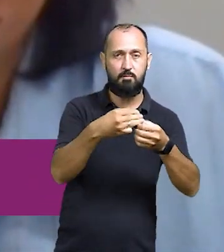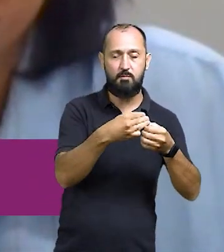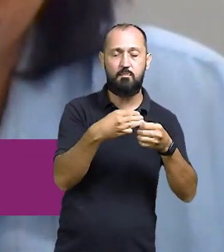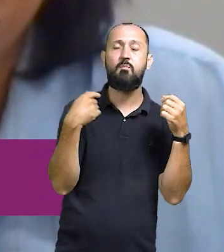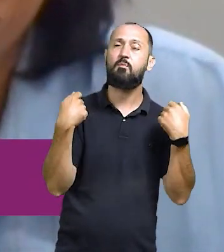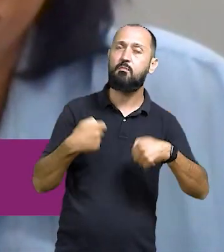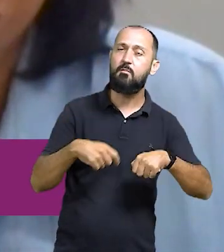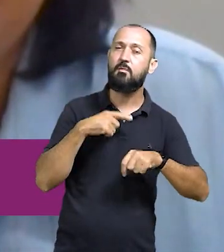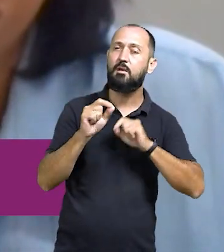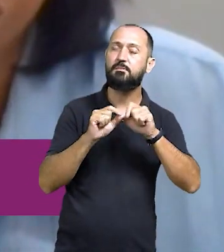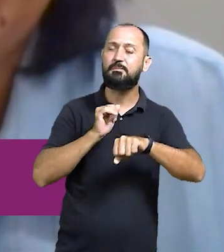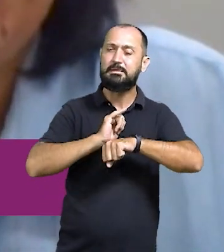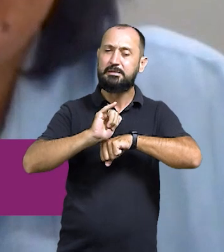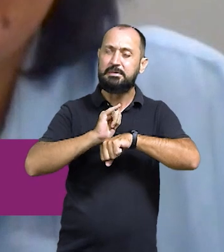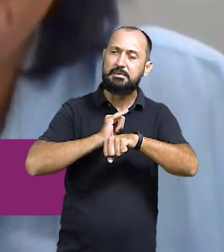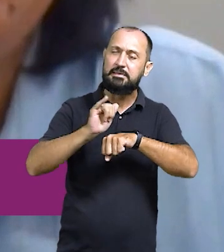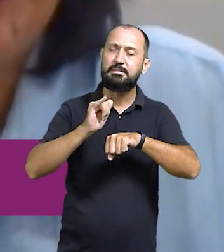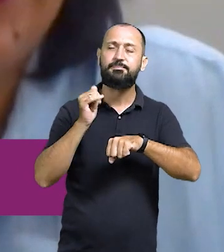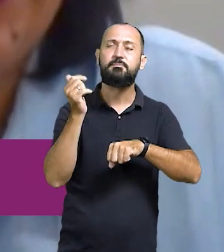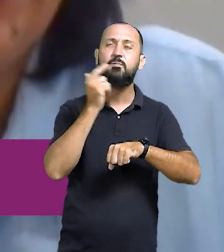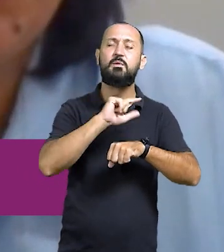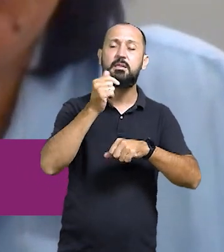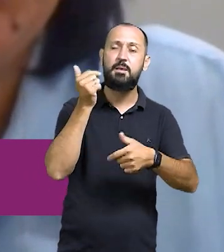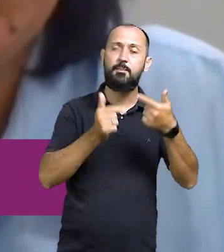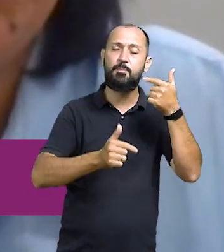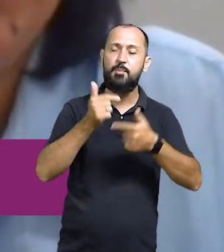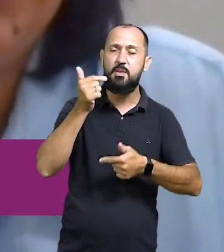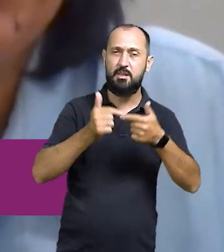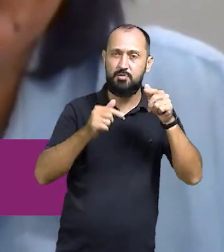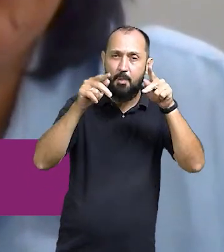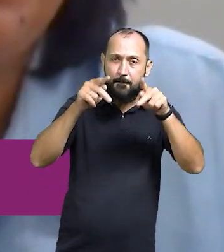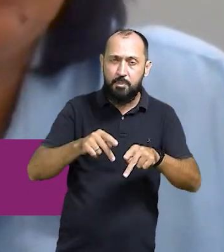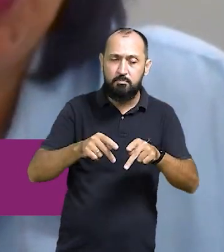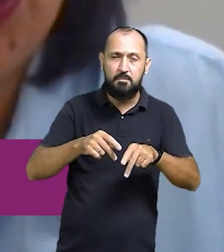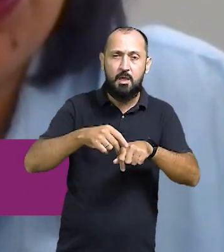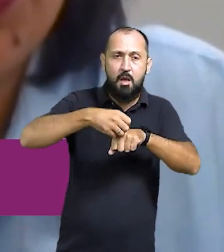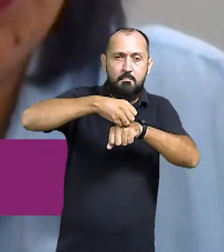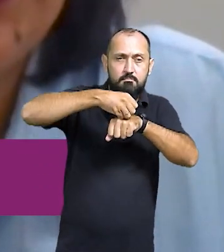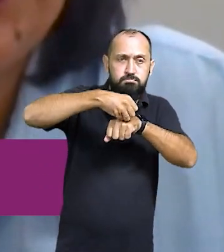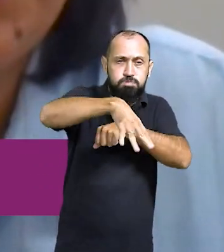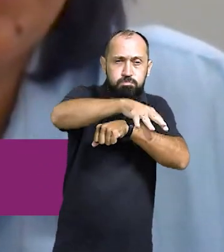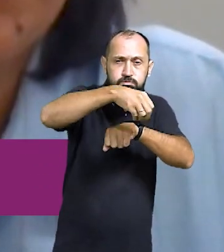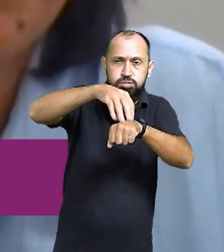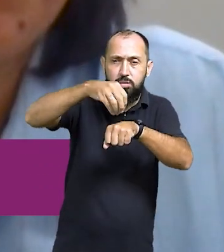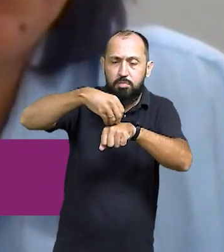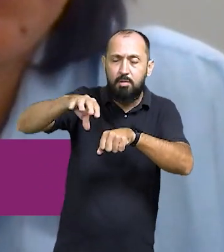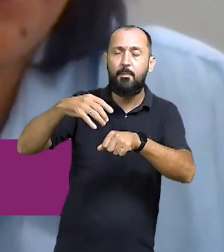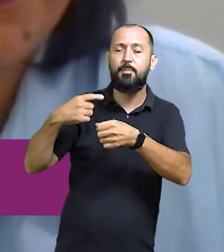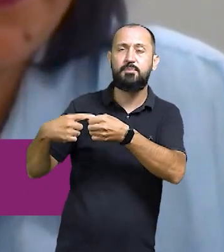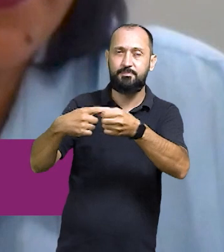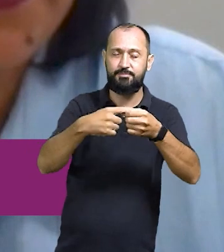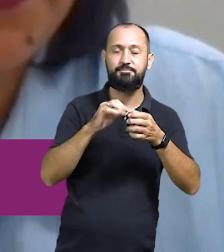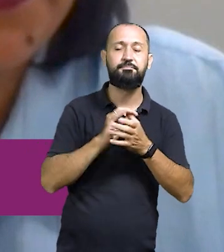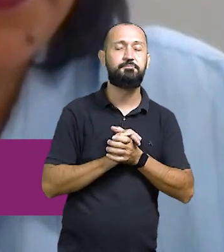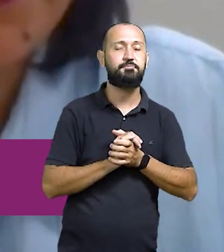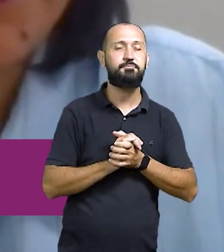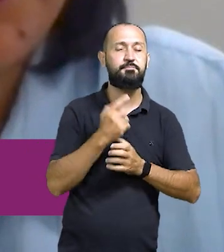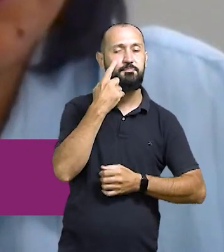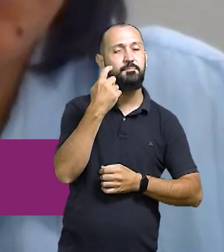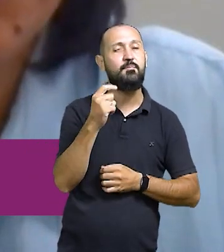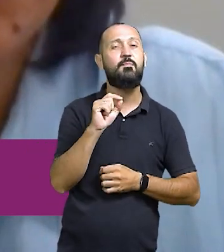uma habilidade de articulação institucional, intersetorial, para que a gente garanta a capilaridade das políticas públicas, ou seja, as